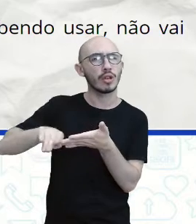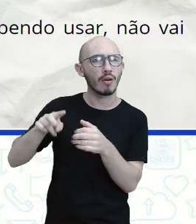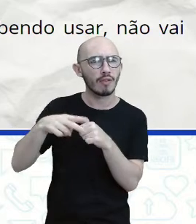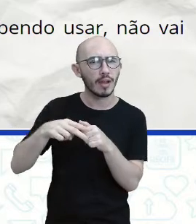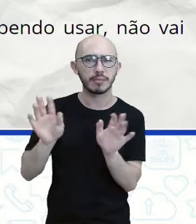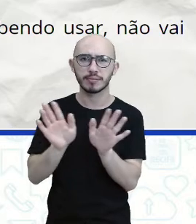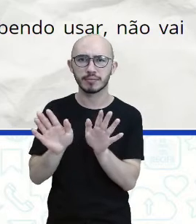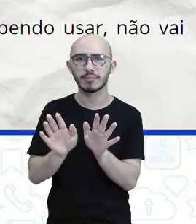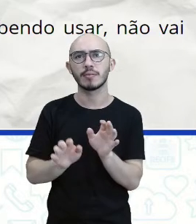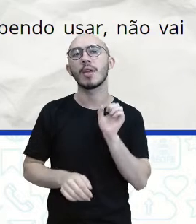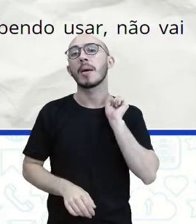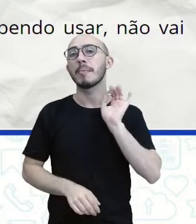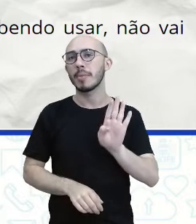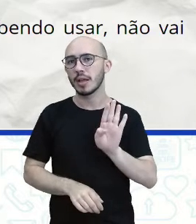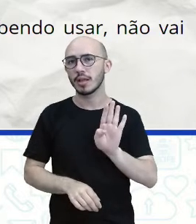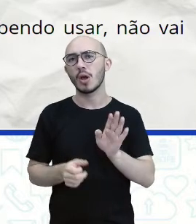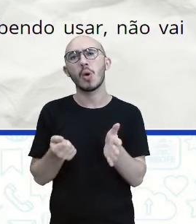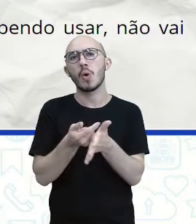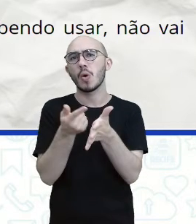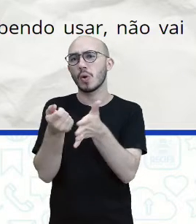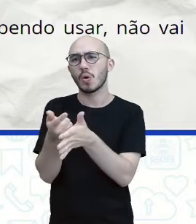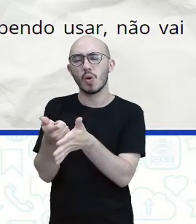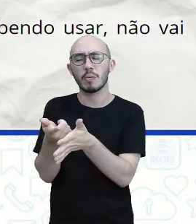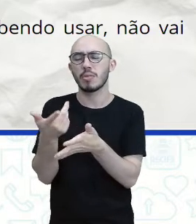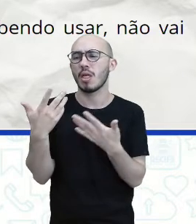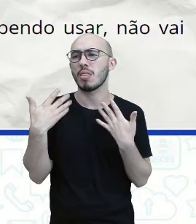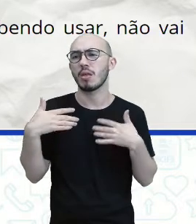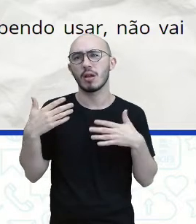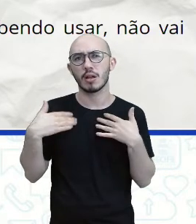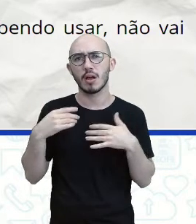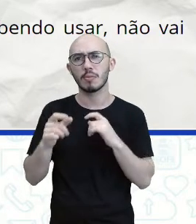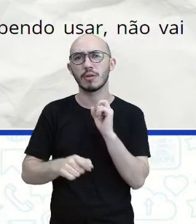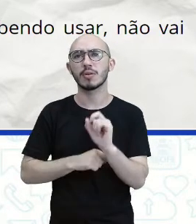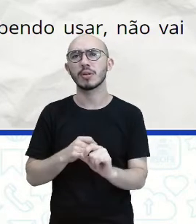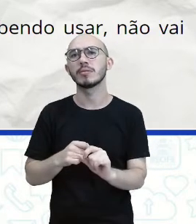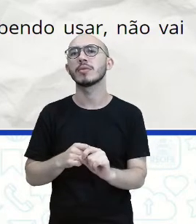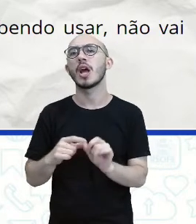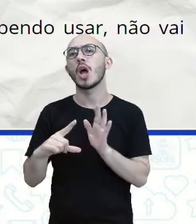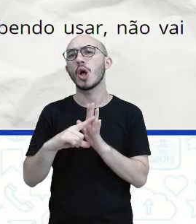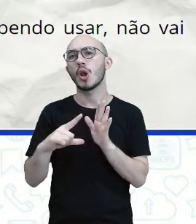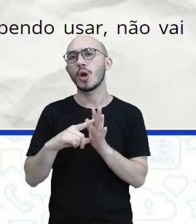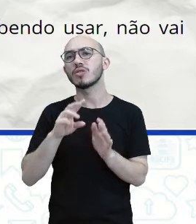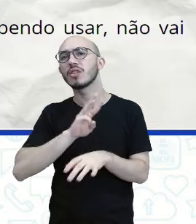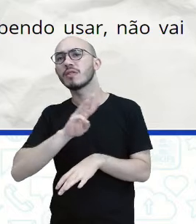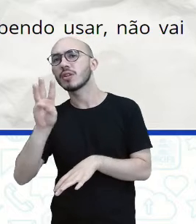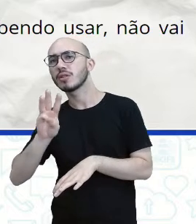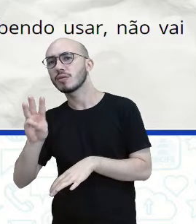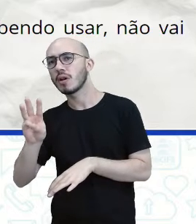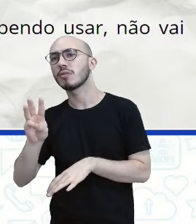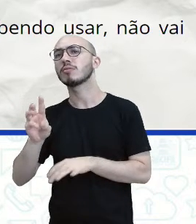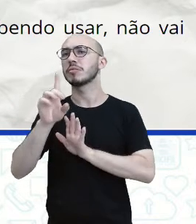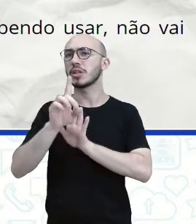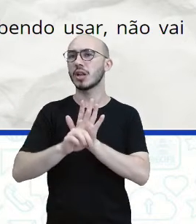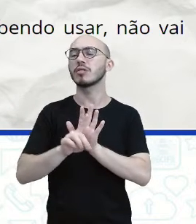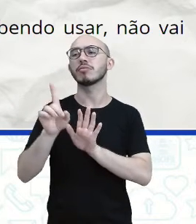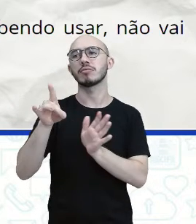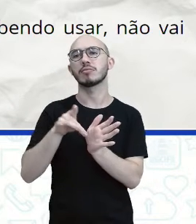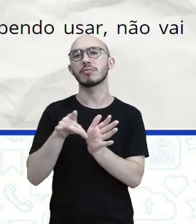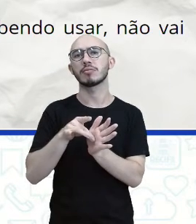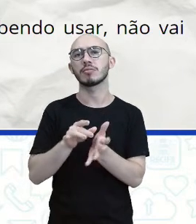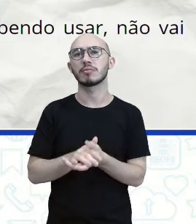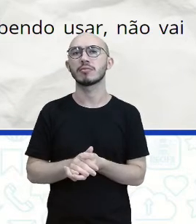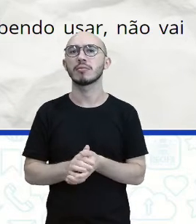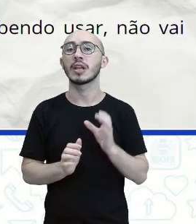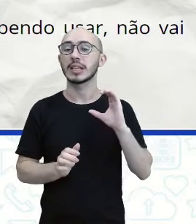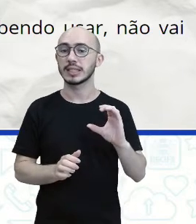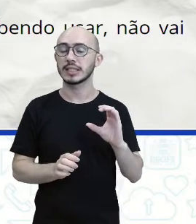susto. A loja é virtual, os direitos reais. Opa! C. Para quem não conhece o mercado financeiro, procuramos usar